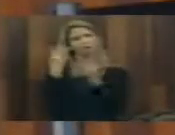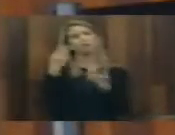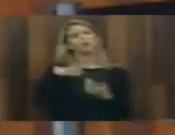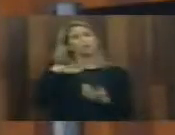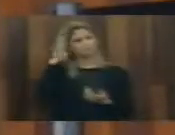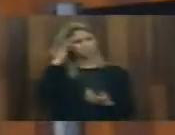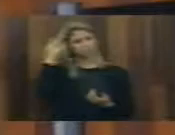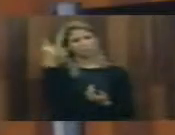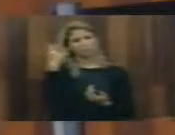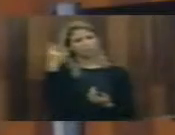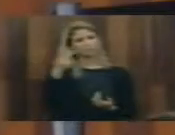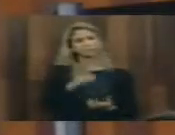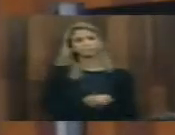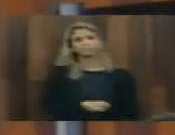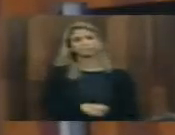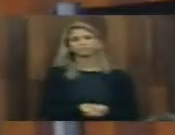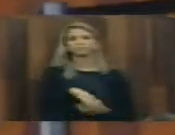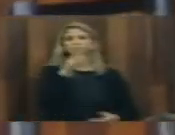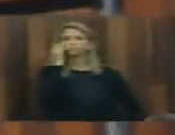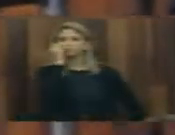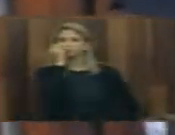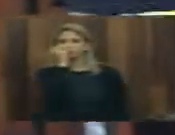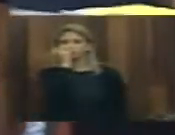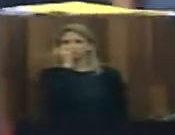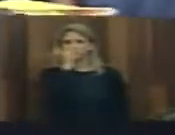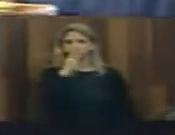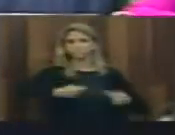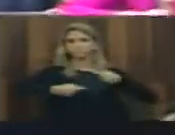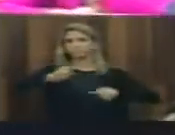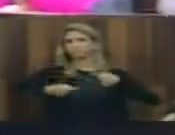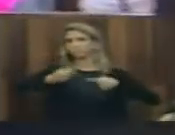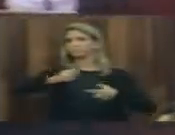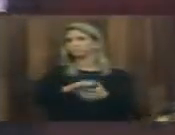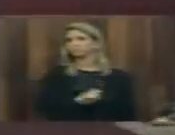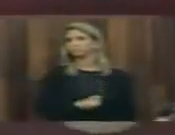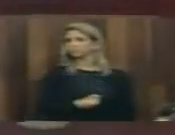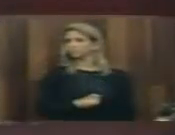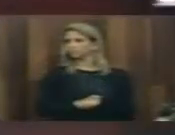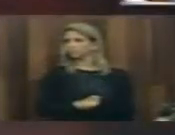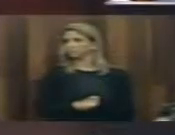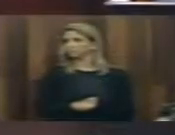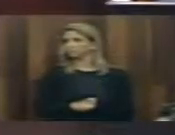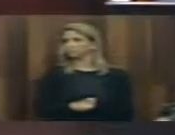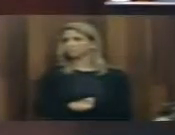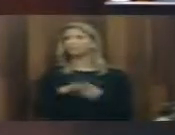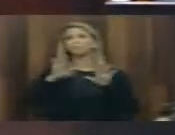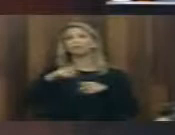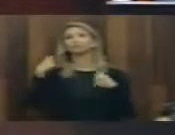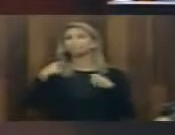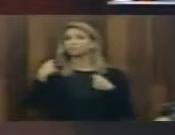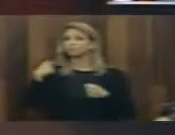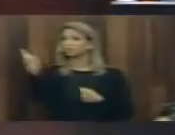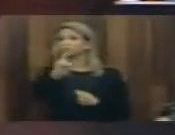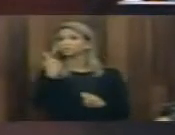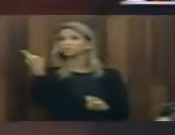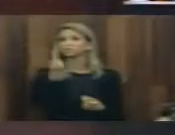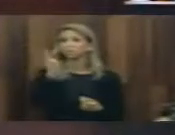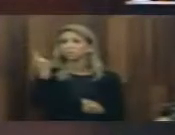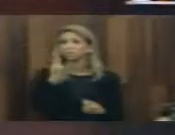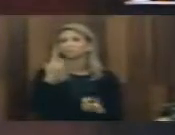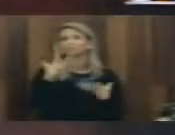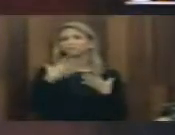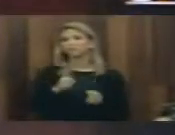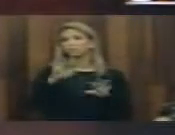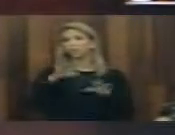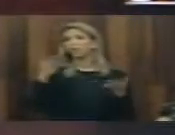Continua em discussão. Só para lembrar, para a derrubada do veto, a gente necessita de maioria absoluta. Nós temos agora em